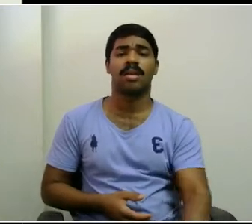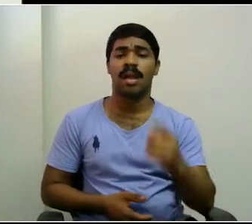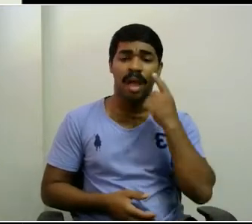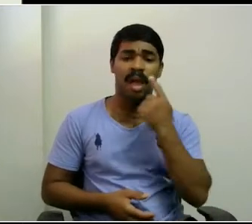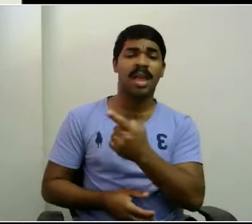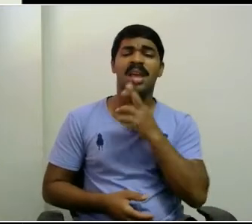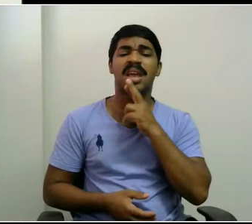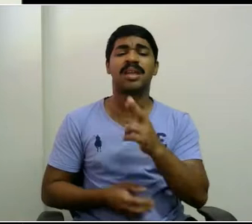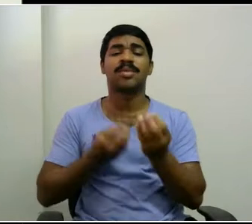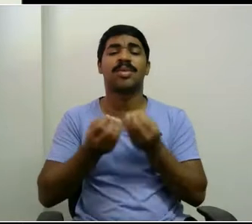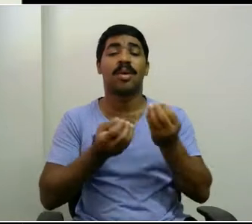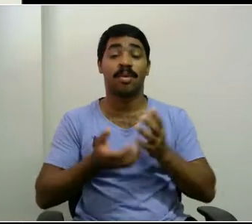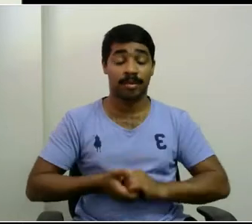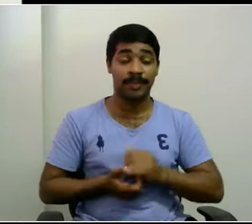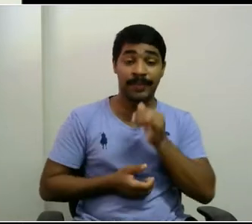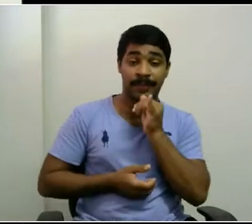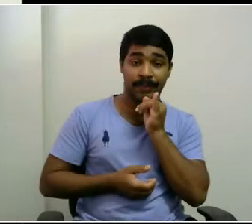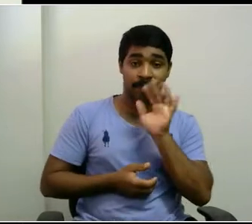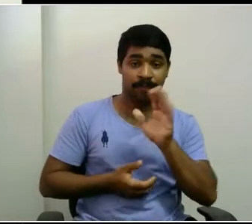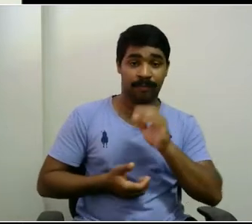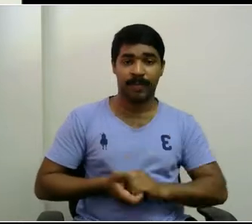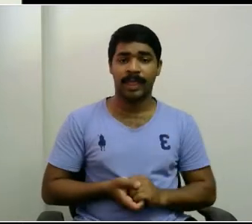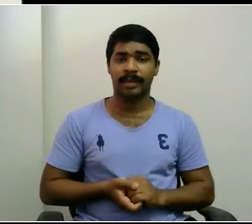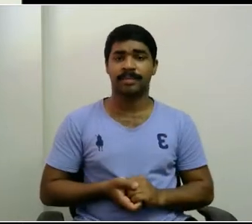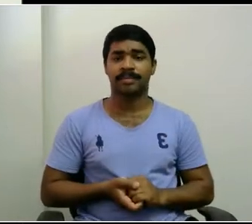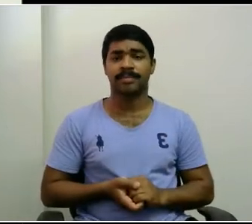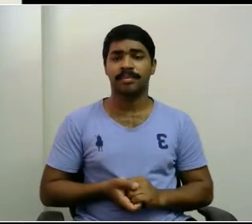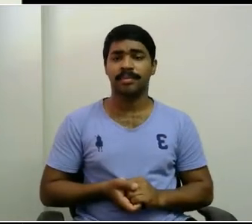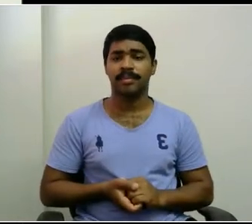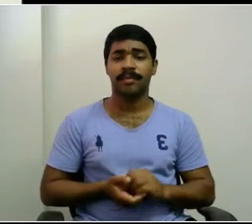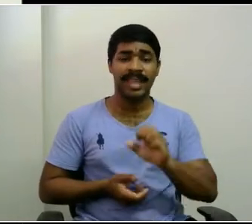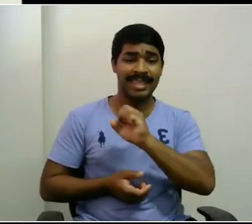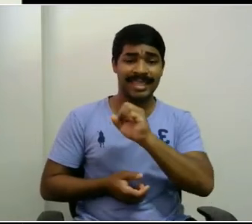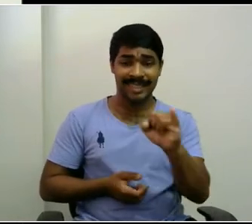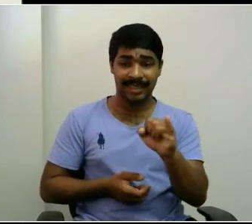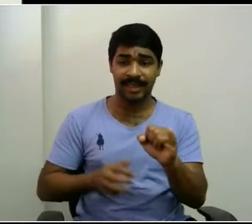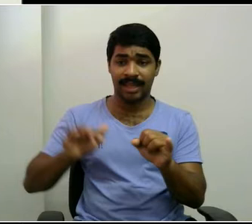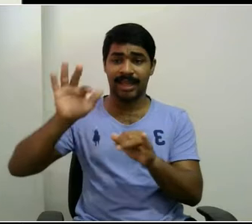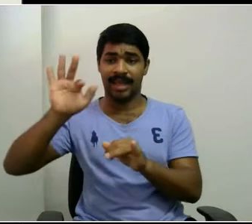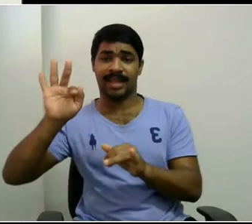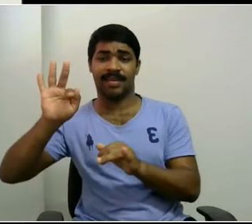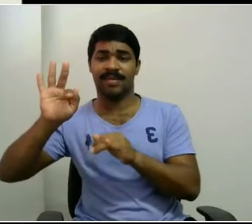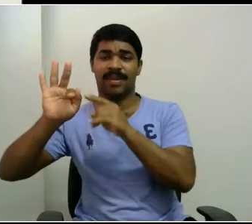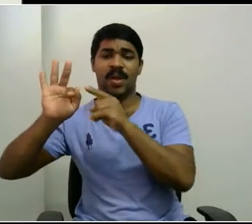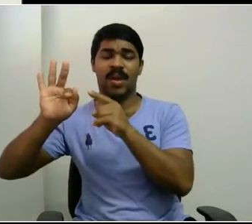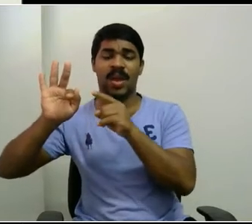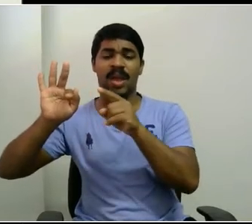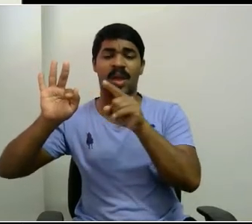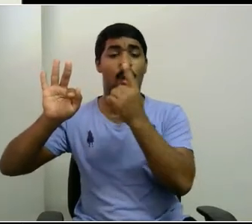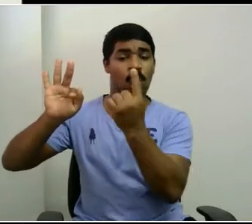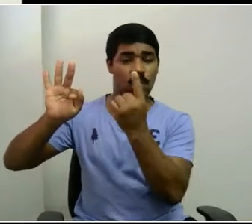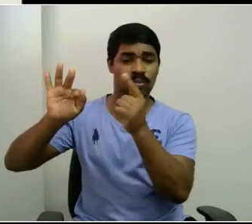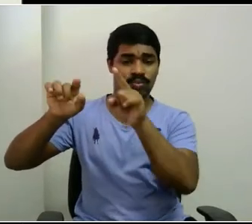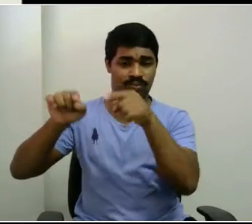Vamos supor que a gente tem só um exemplo, tá? Digamos que eu queira calcular o f de 1. O que eu tenho que